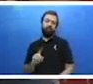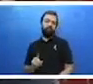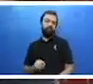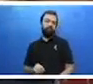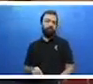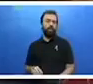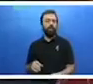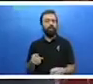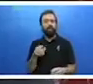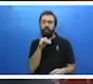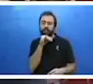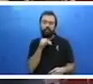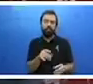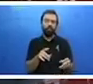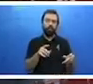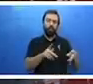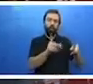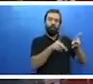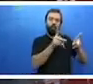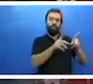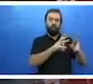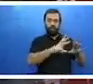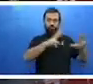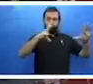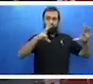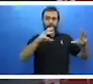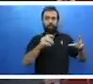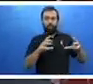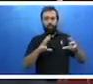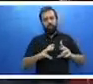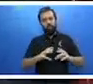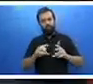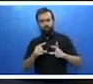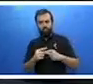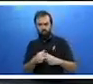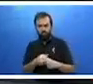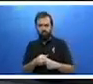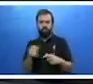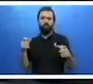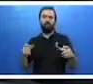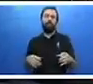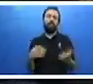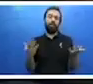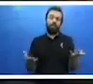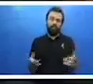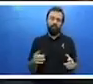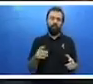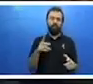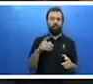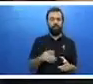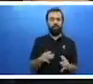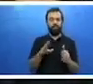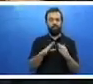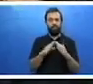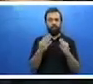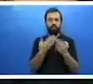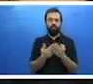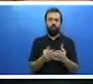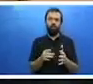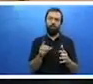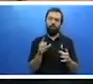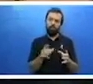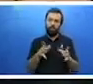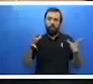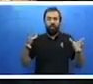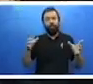mais escolas, precisa ter mais hospitais do que aquela região que tem menos habitantes. Então, isso nós vamos